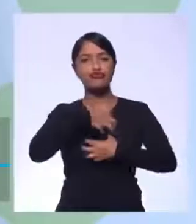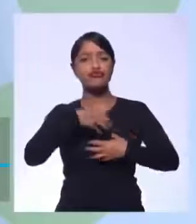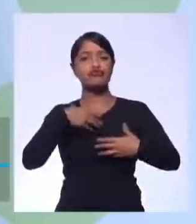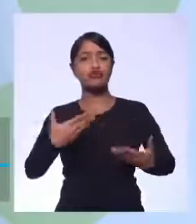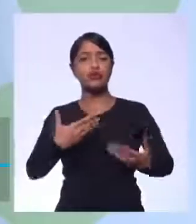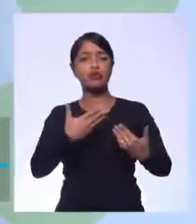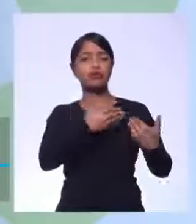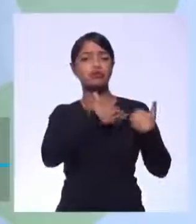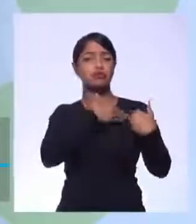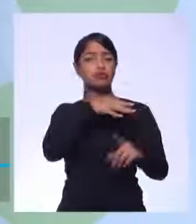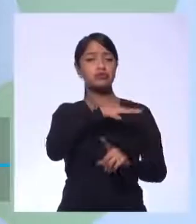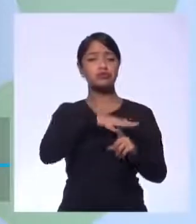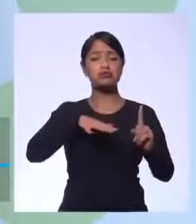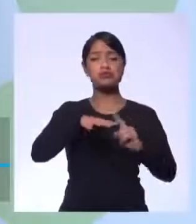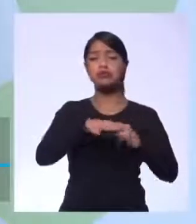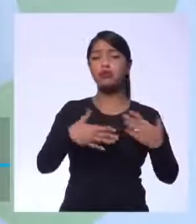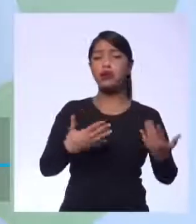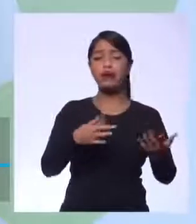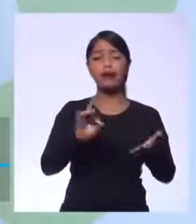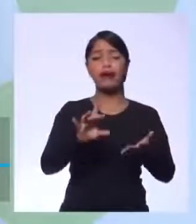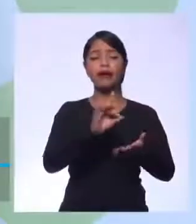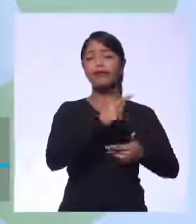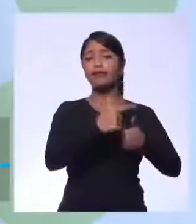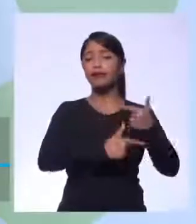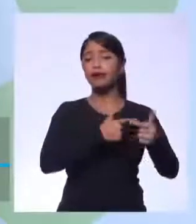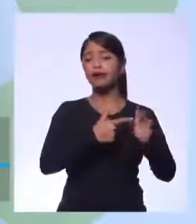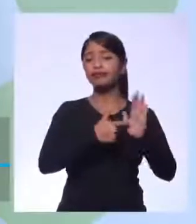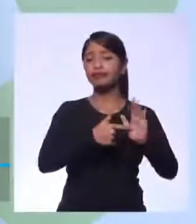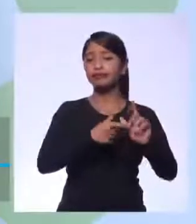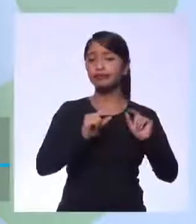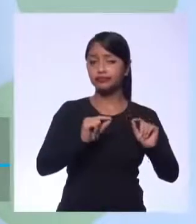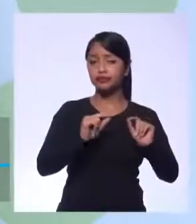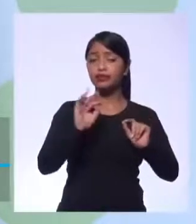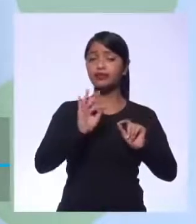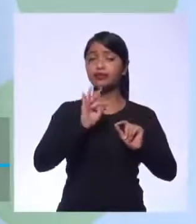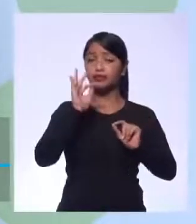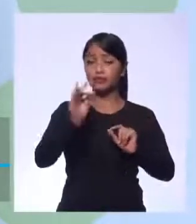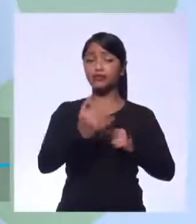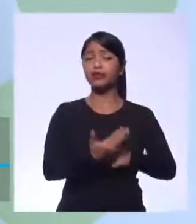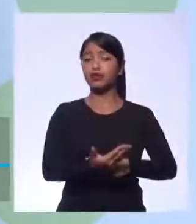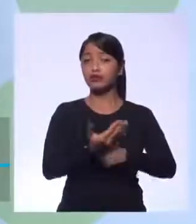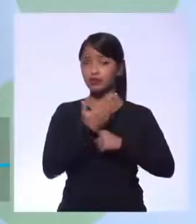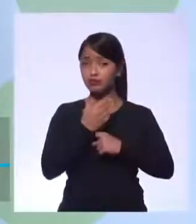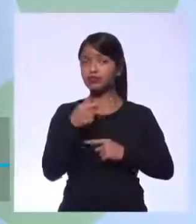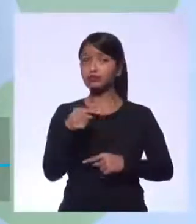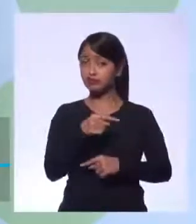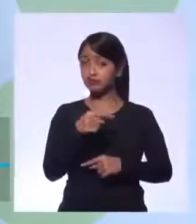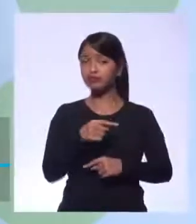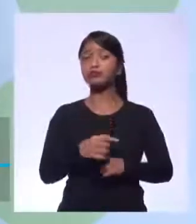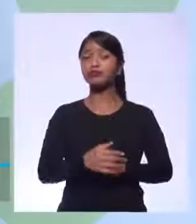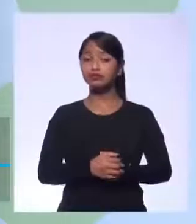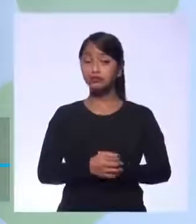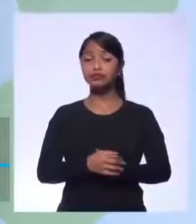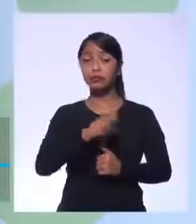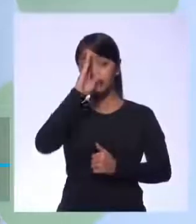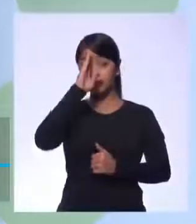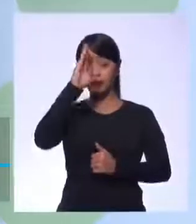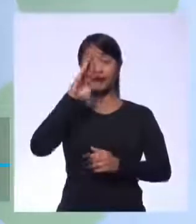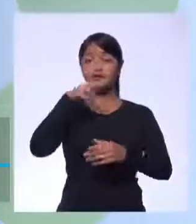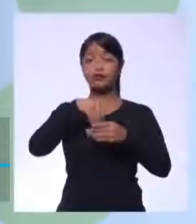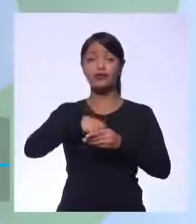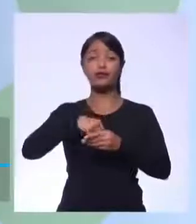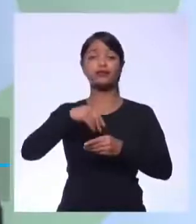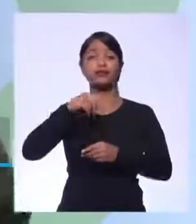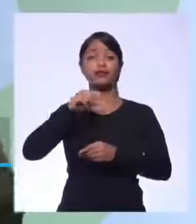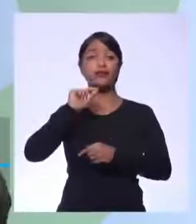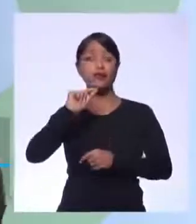social deles, o que cada um trabalha. Lá na frente isso nos ajuda, inclusive nas questões de vestibular e tudo mais. As